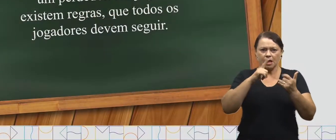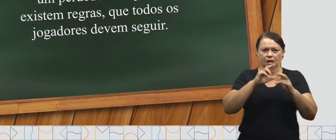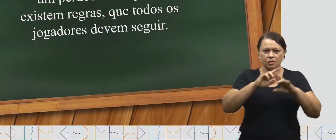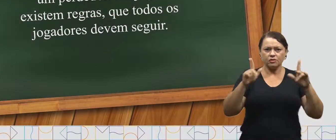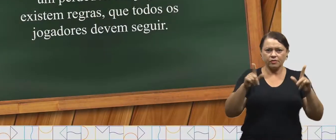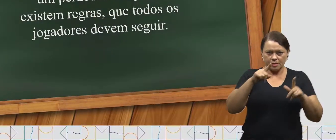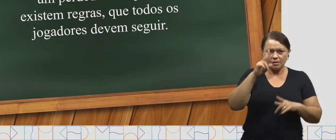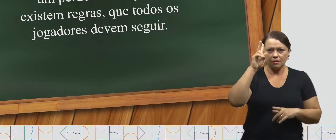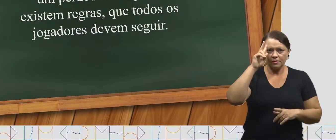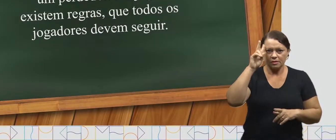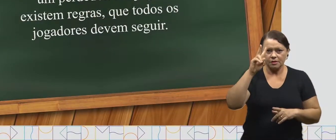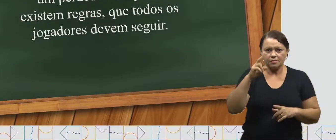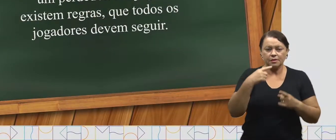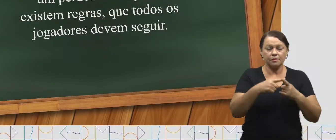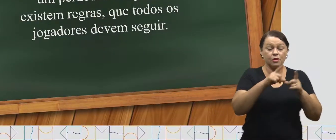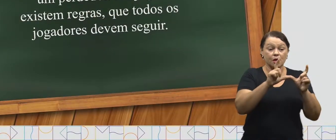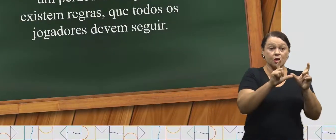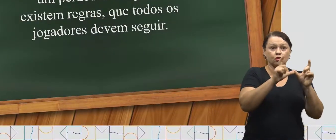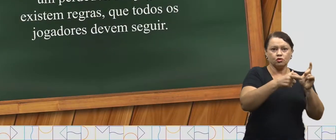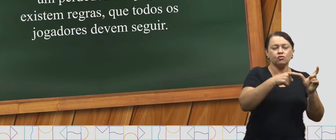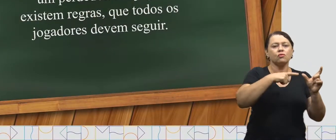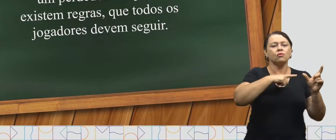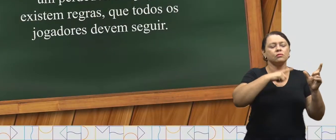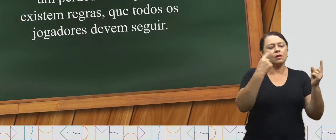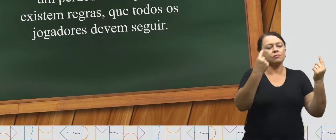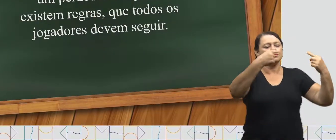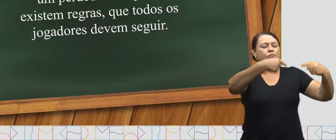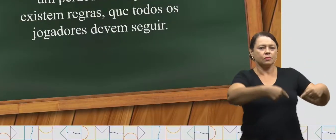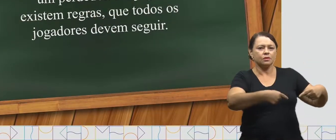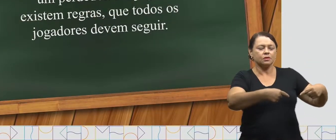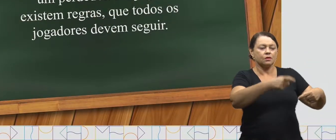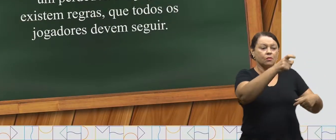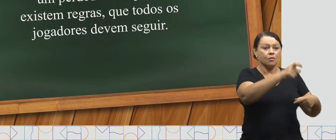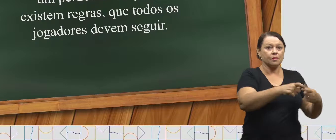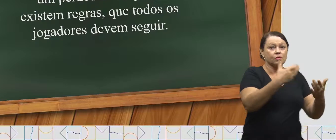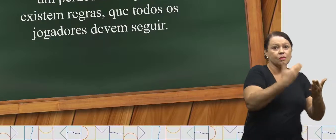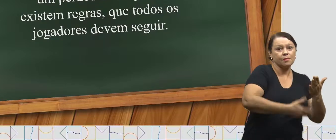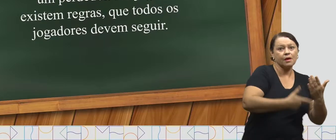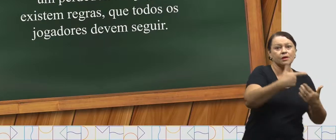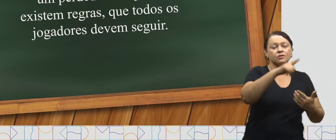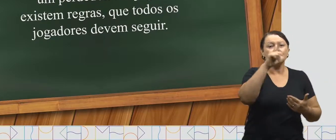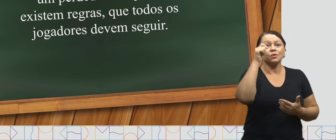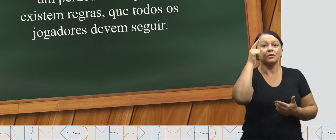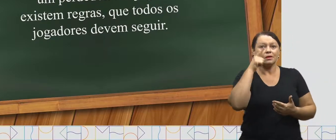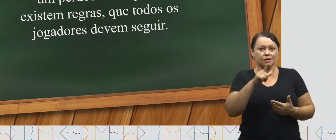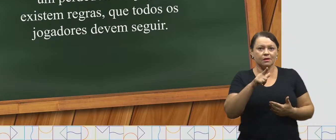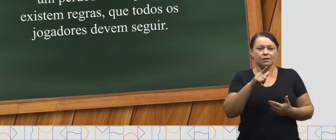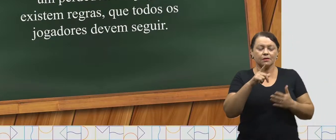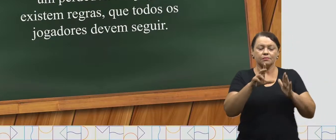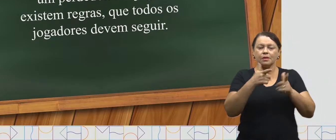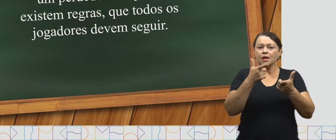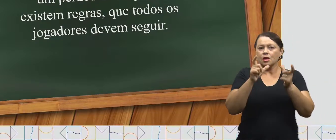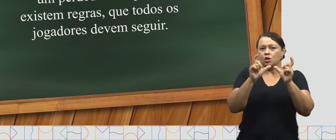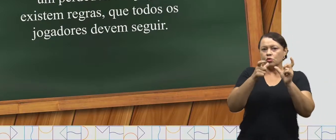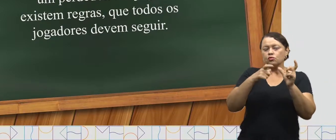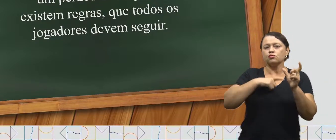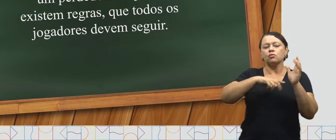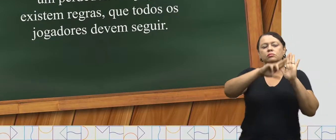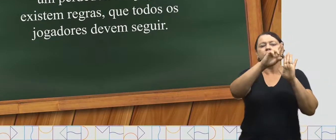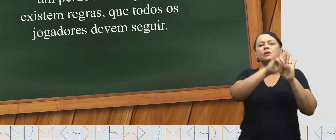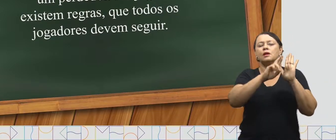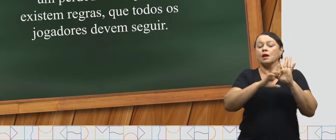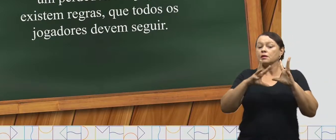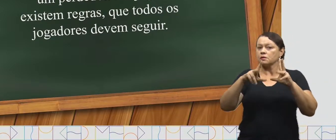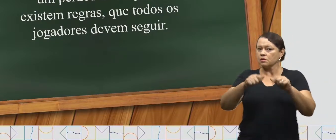Jogo é quando existe uma competição, um vencedor e um perdedor. No jogo, existem regras que todos os jogadores devem